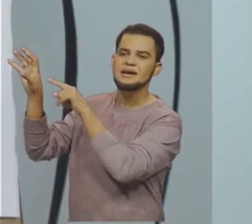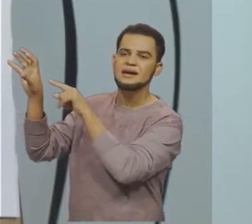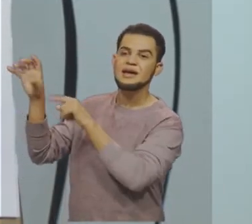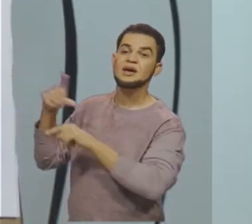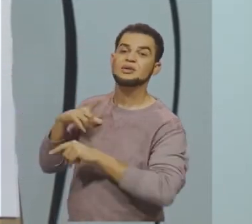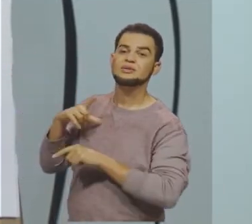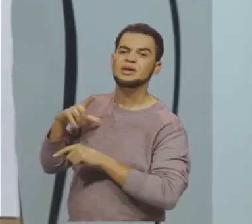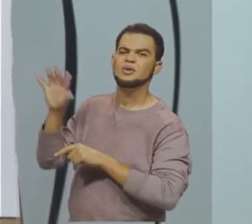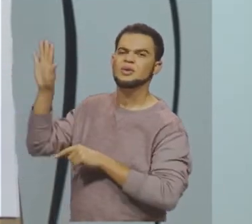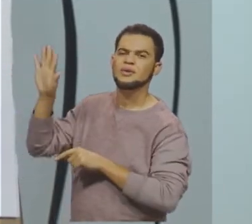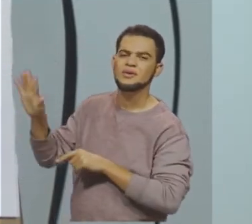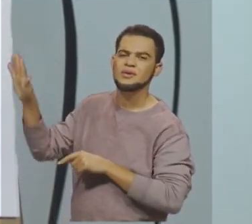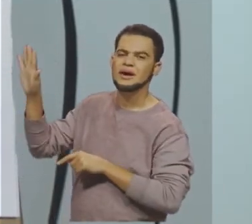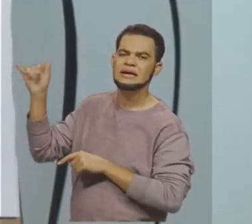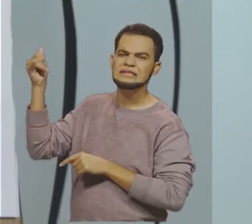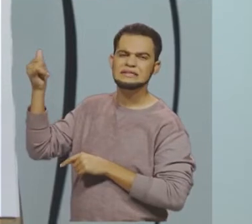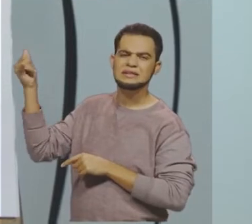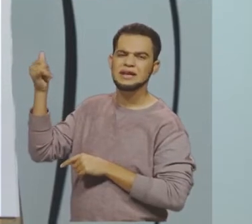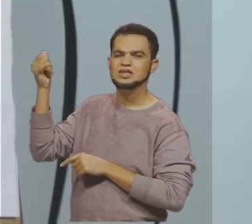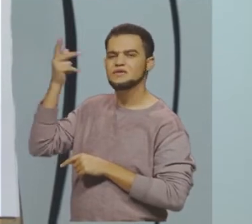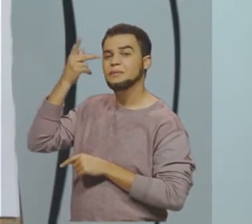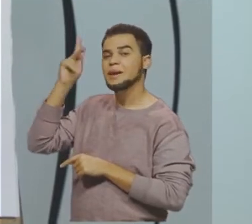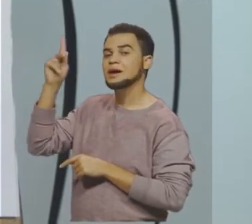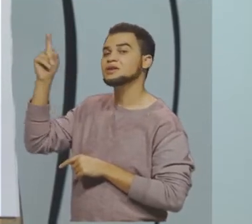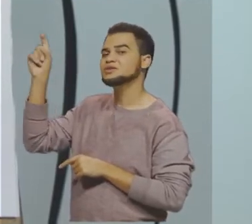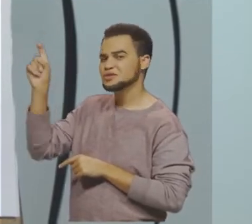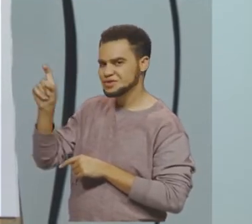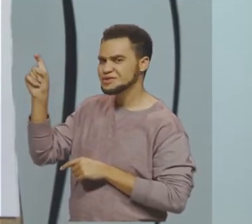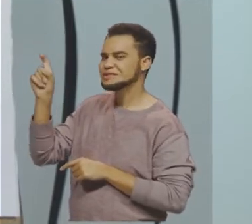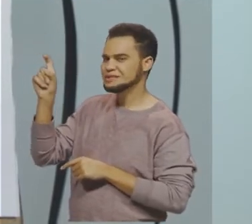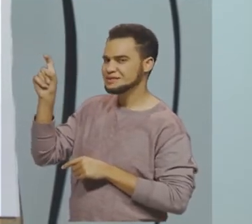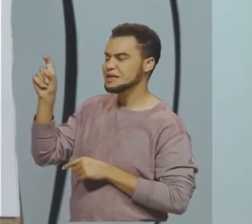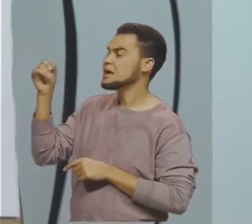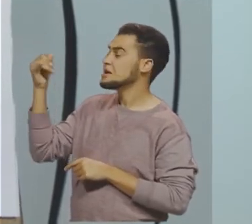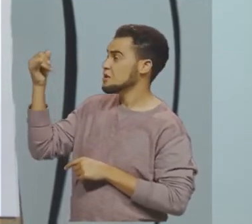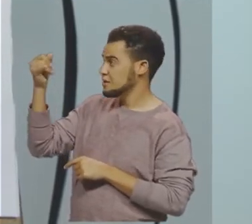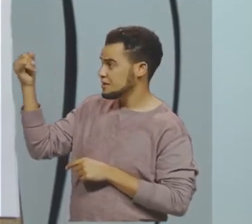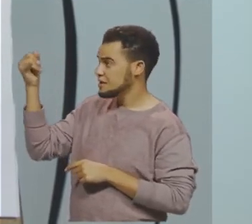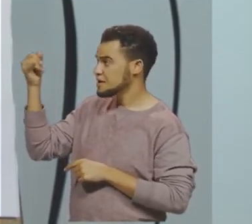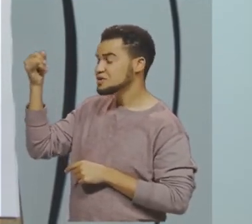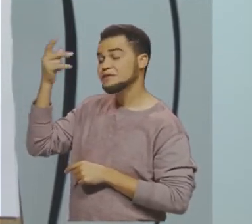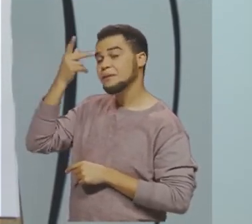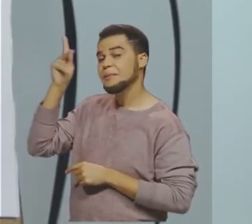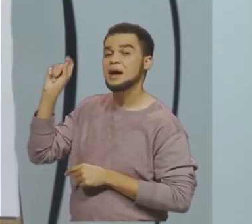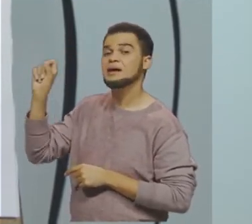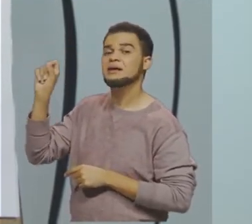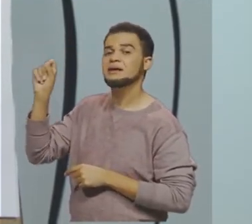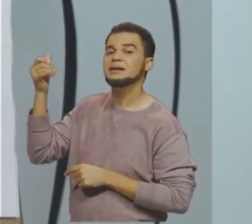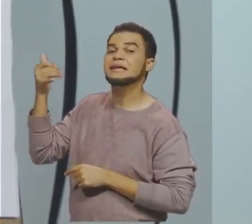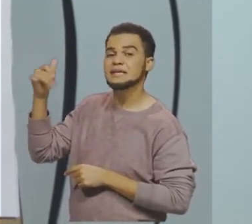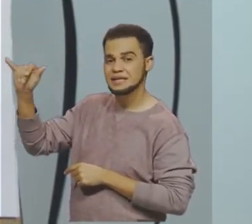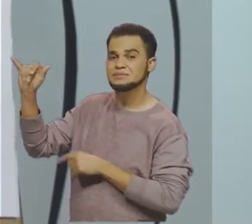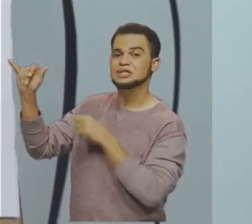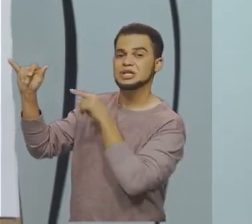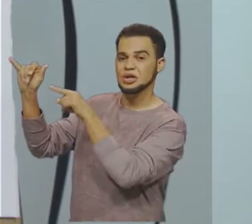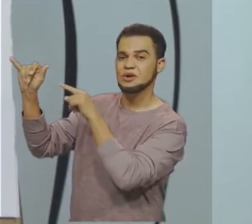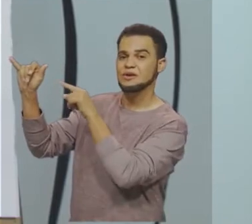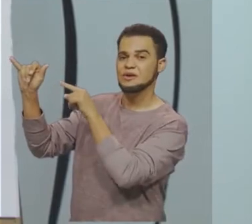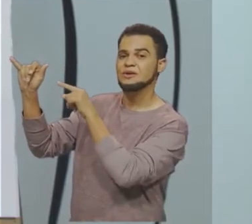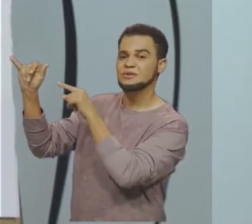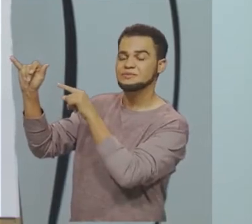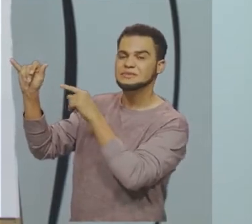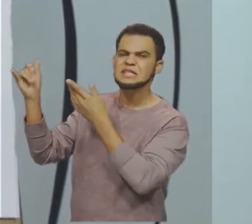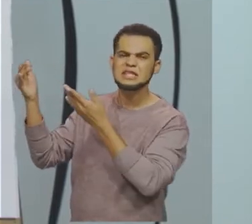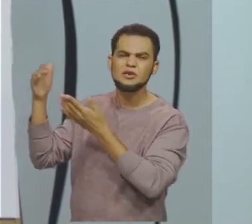valores negativos para x, e os valores negativos para y, ok? E